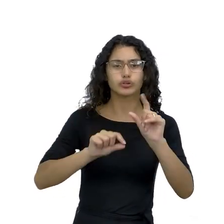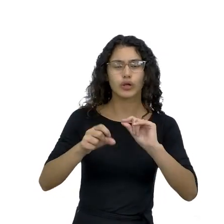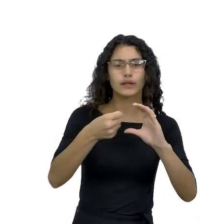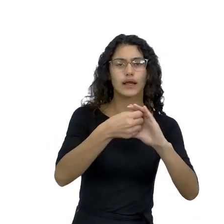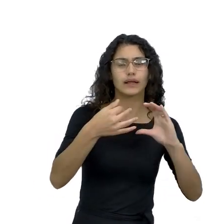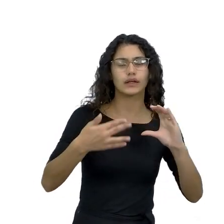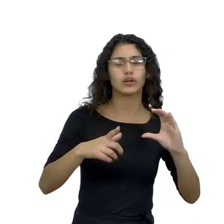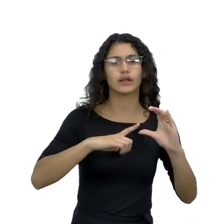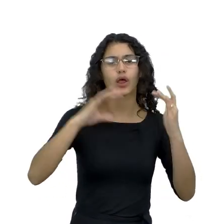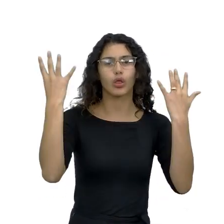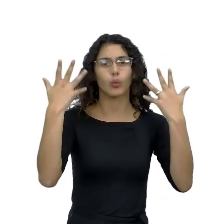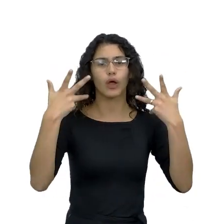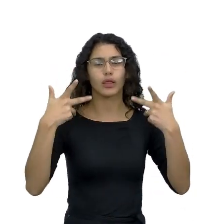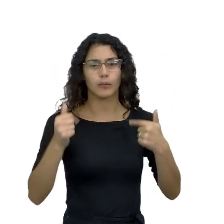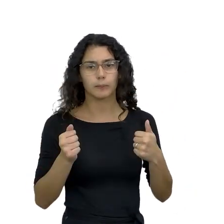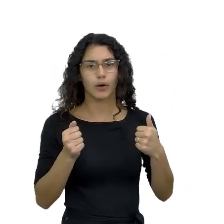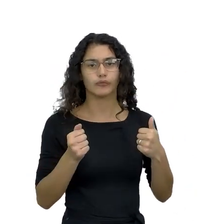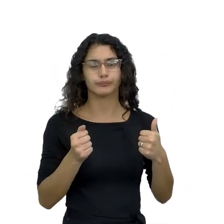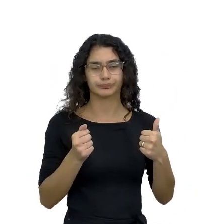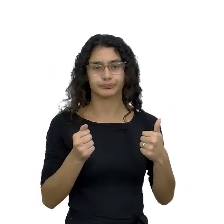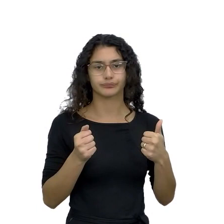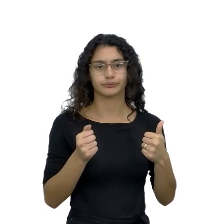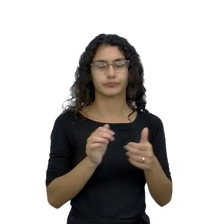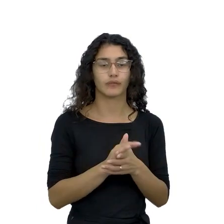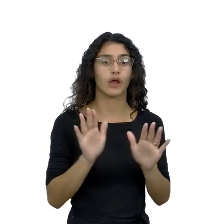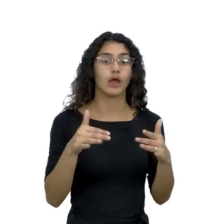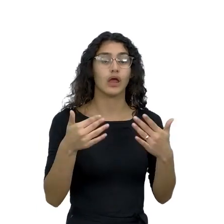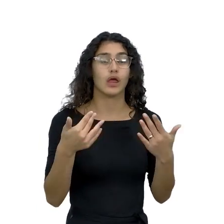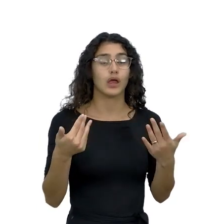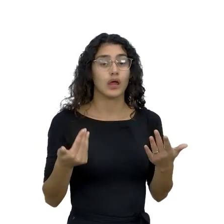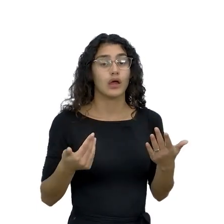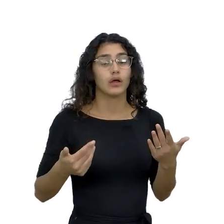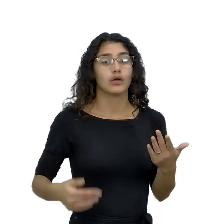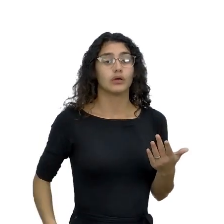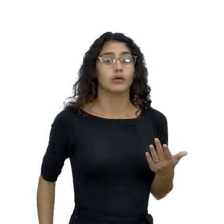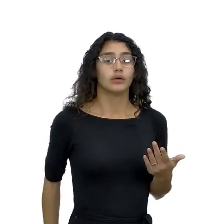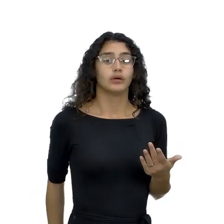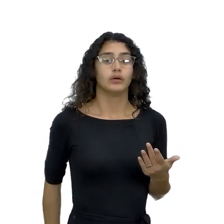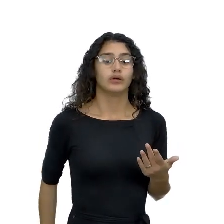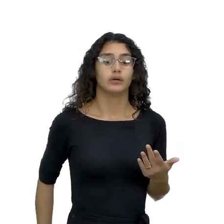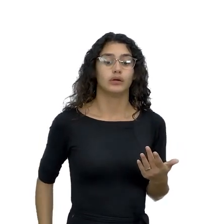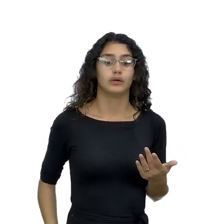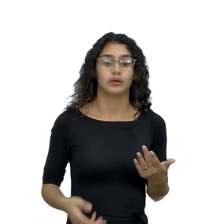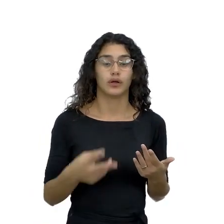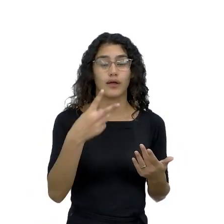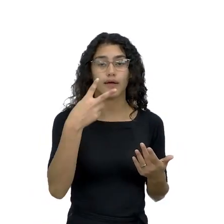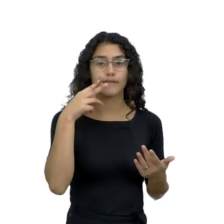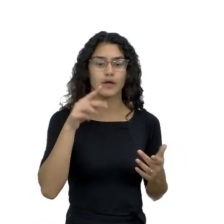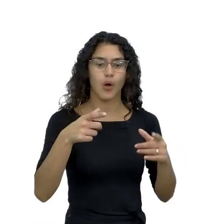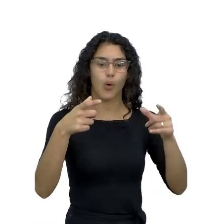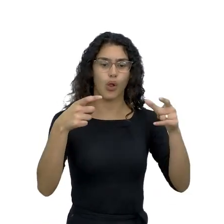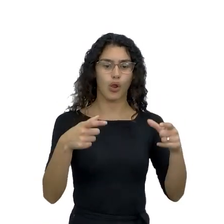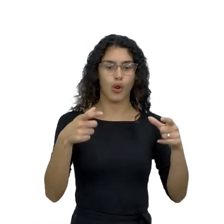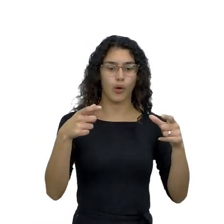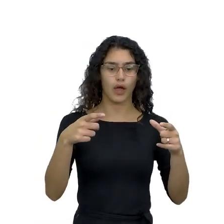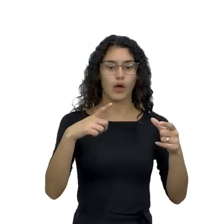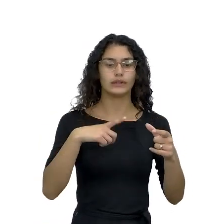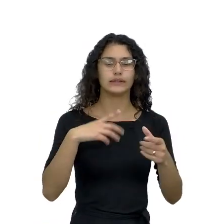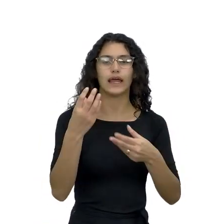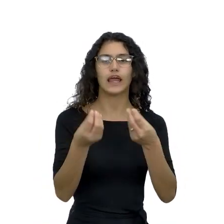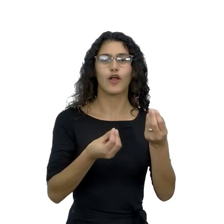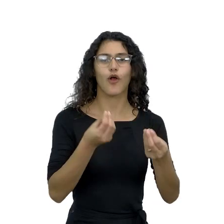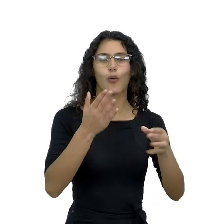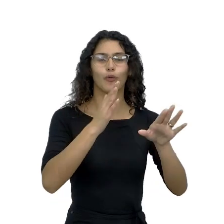do animal real. Então, será que vendo o local dá